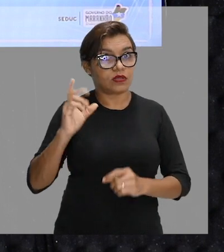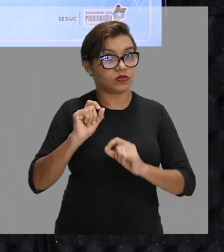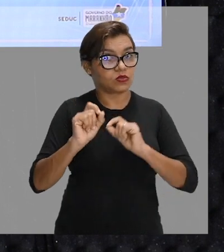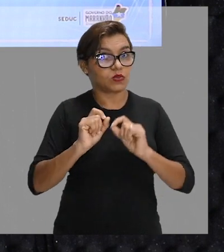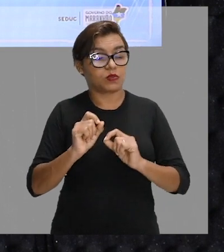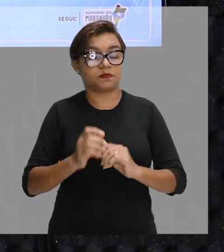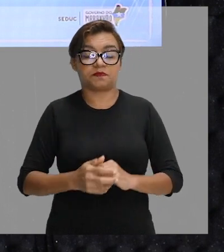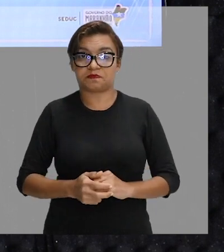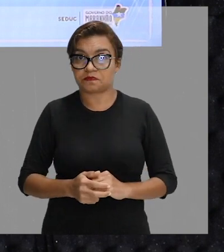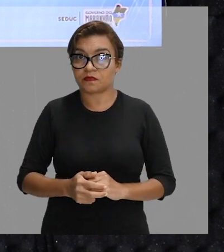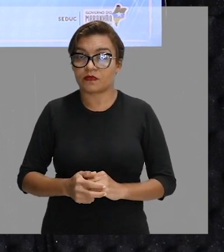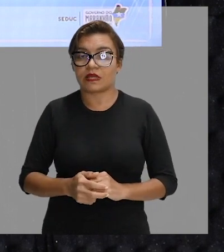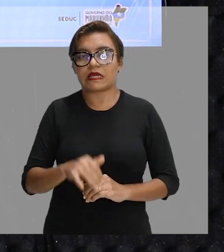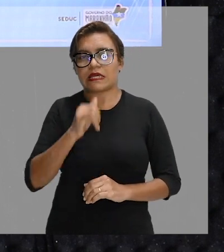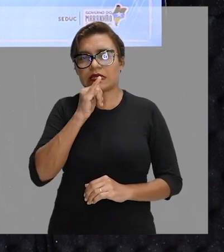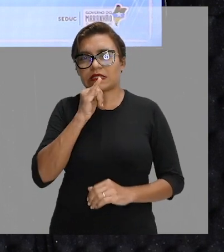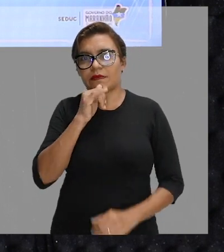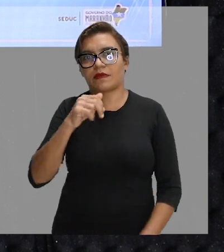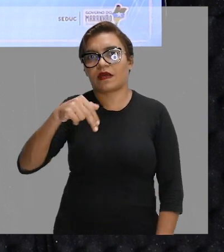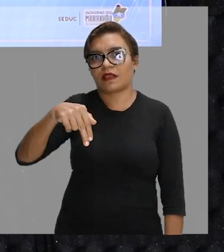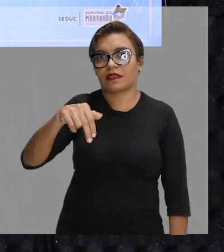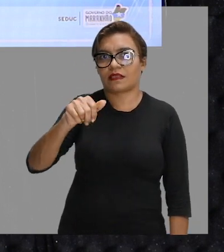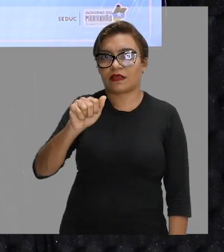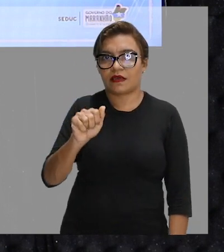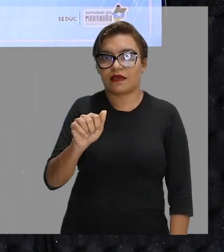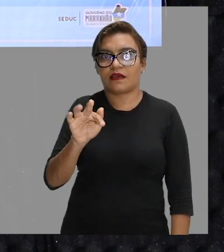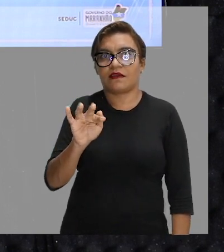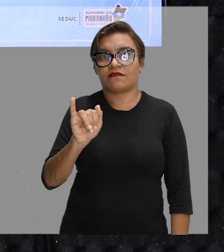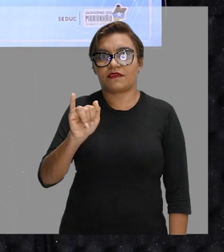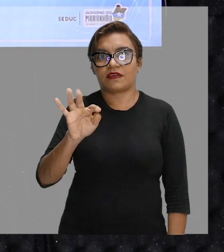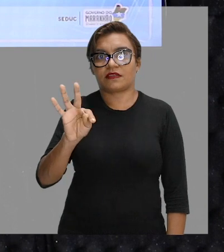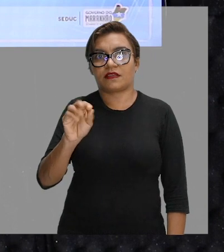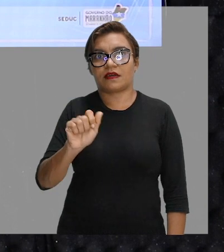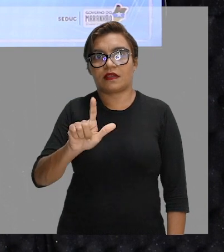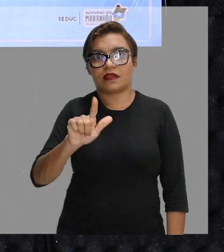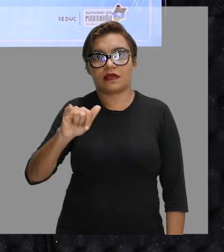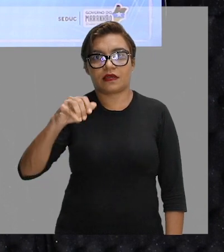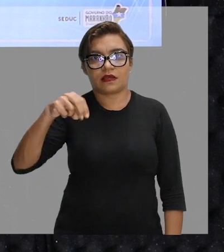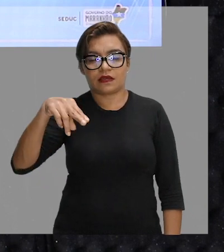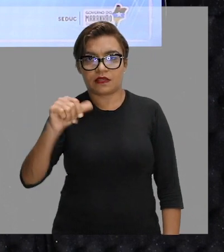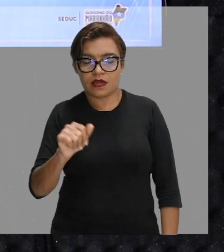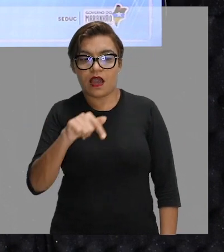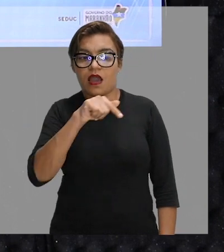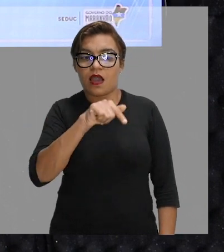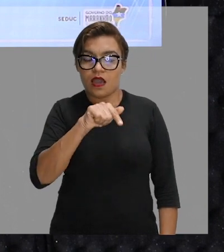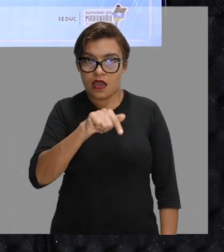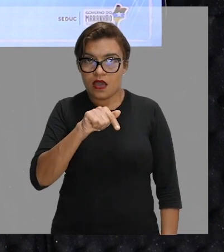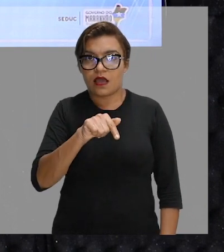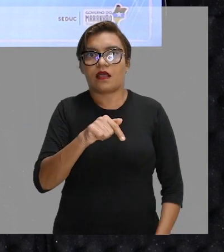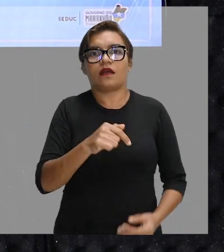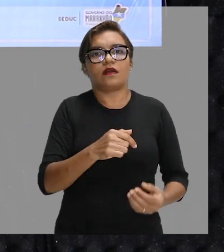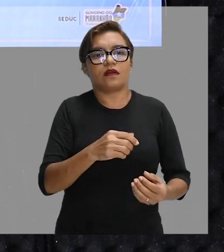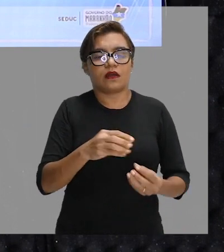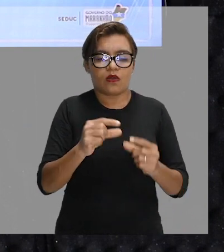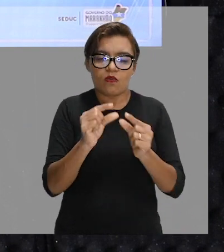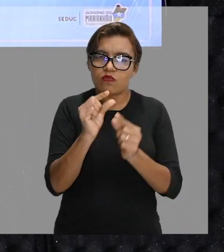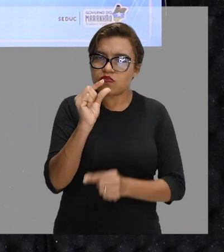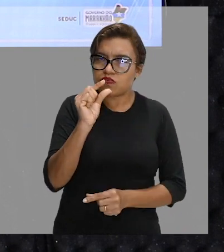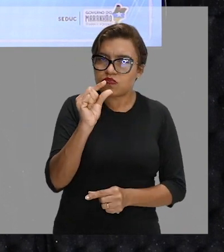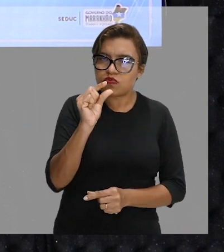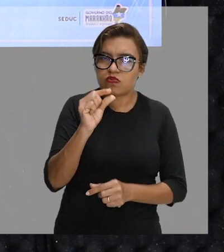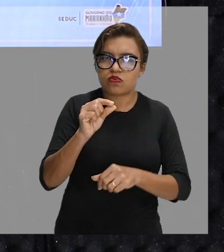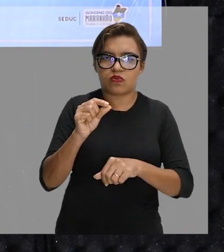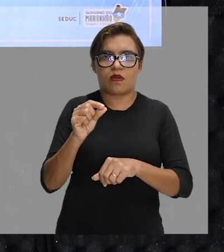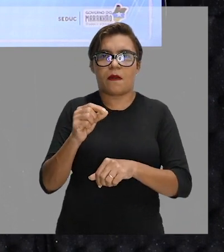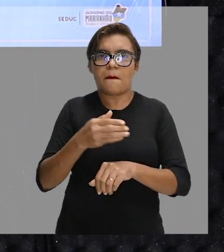Pode. Olha só, a naftalina. A naftalina ela passa para o estado gasoso com facilidade.